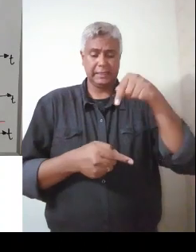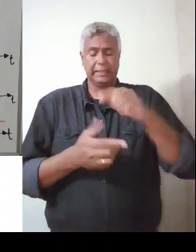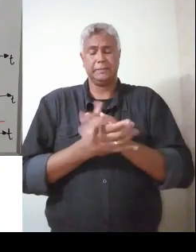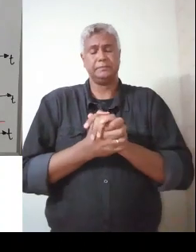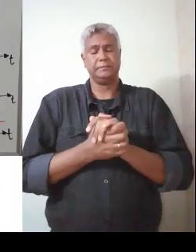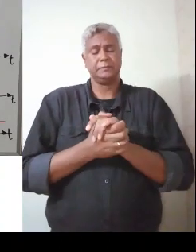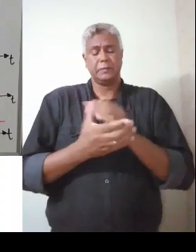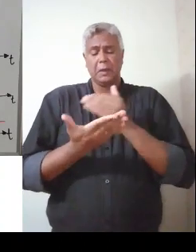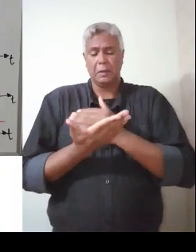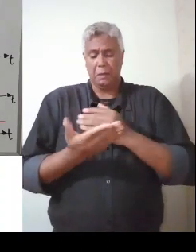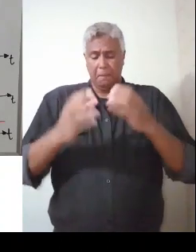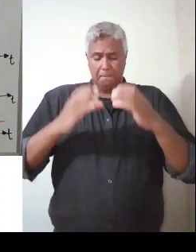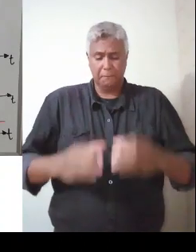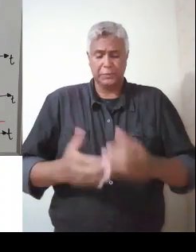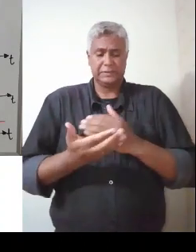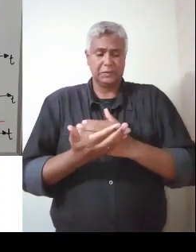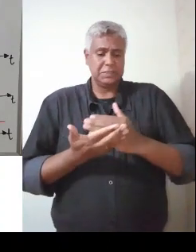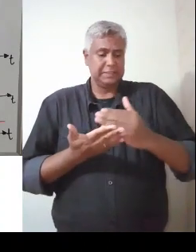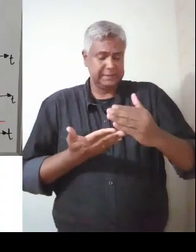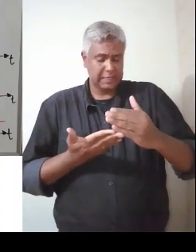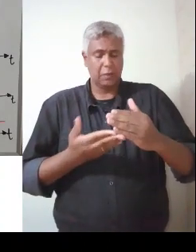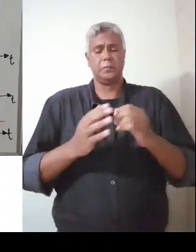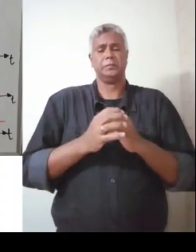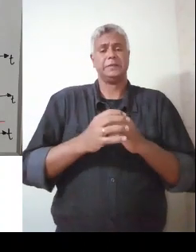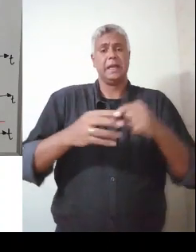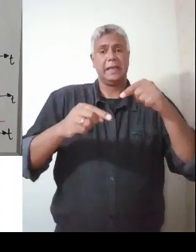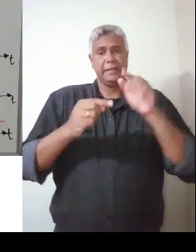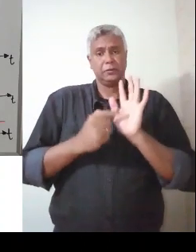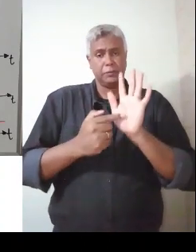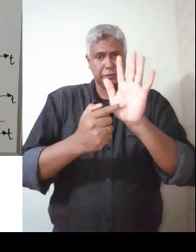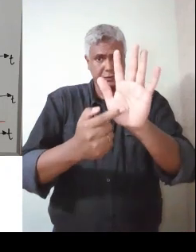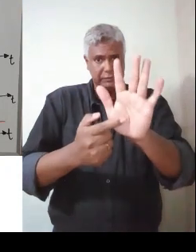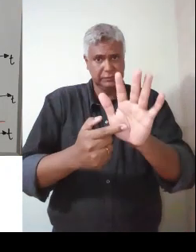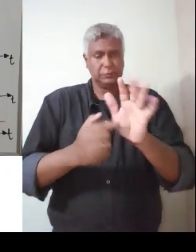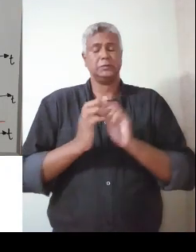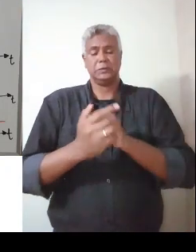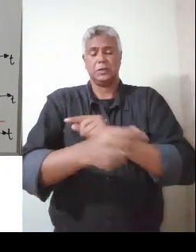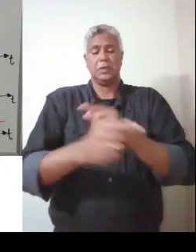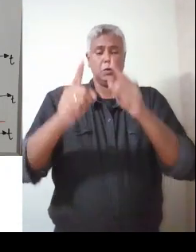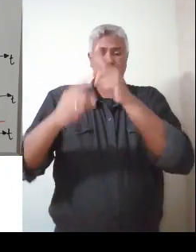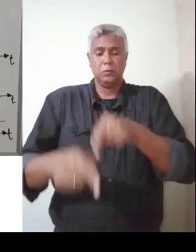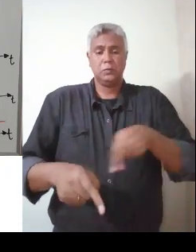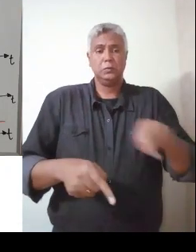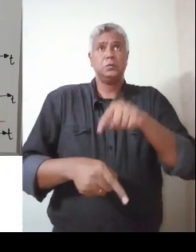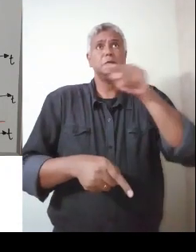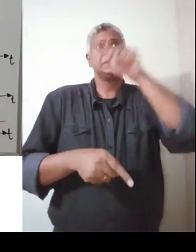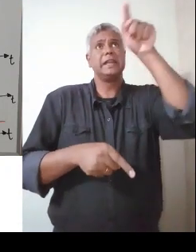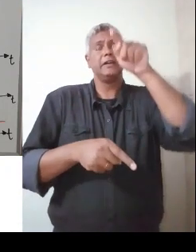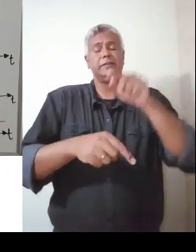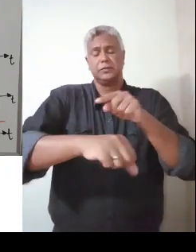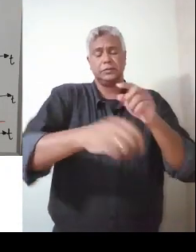posição inicial e aqui, como é um gráfico de velocidade em relação ao tempo, teríamos